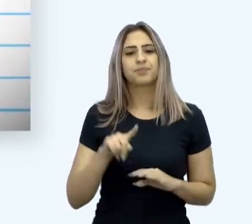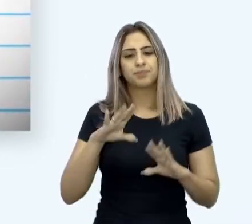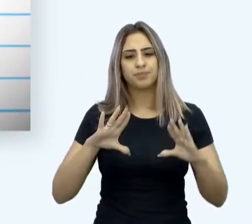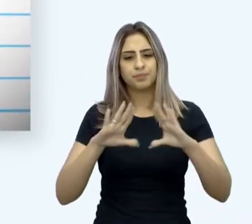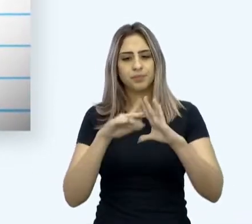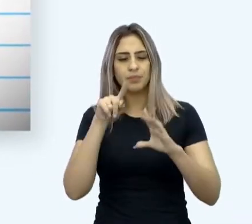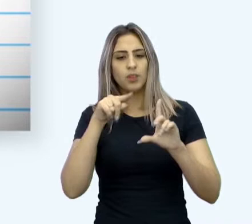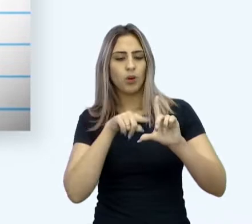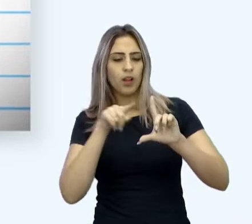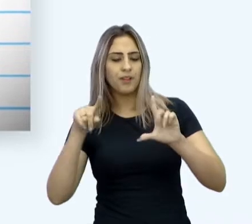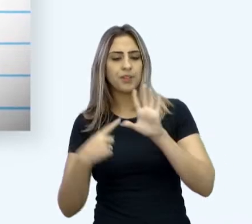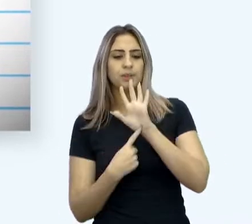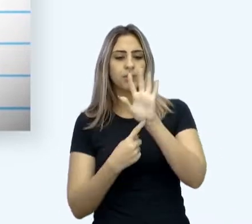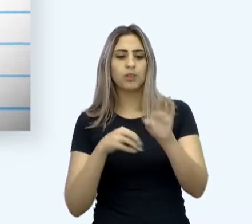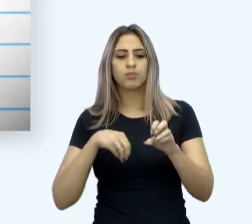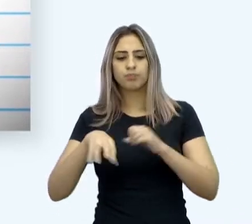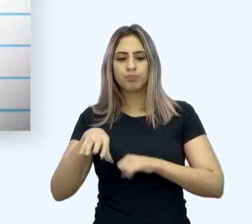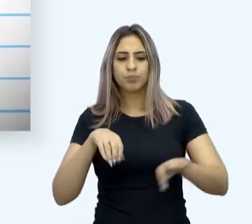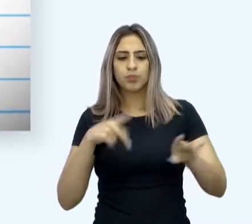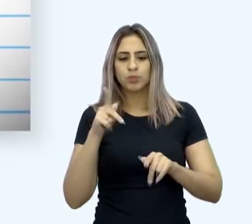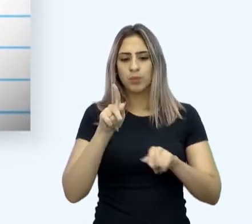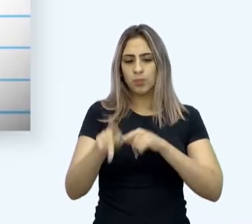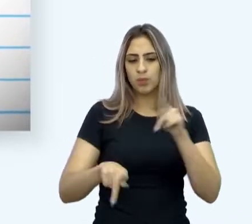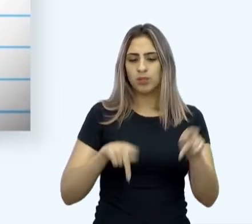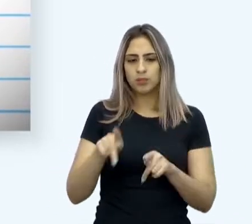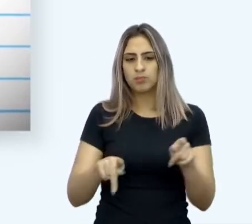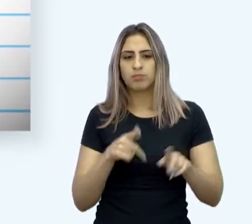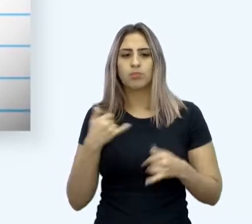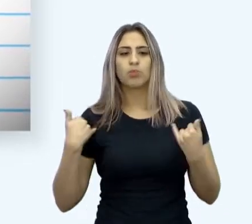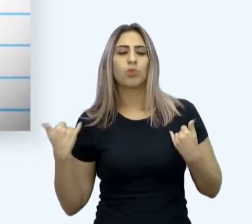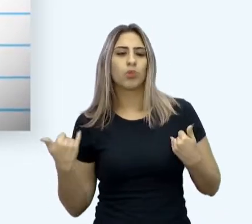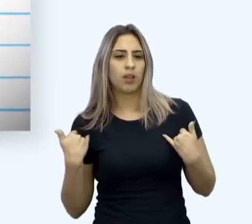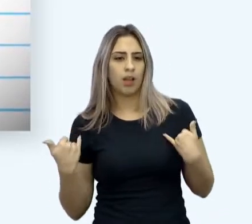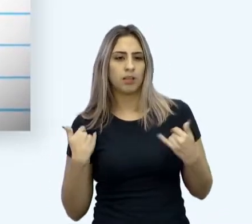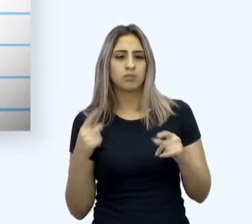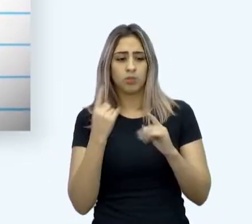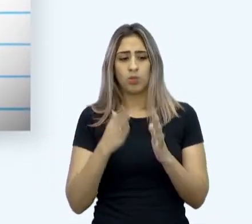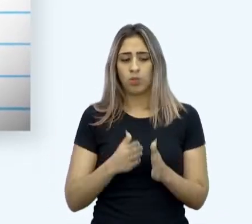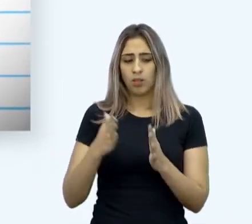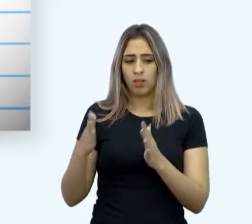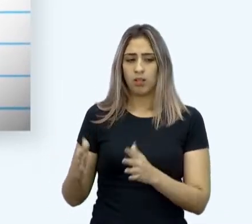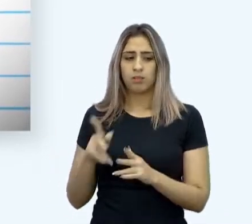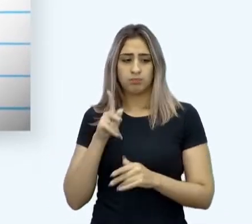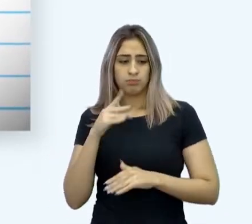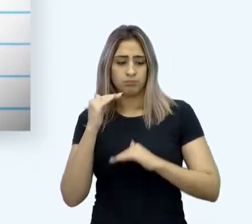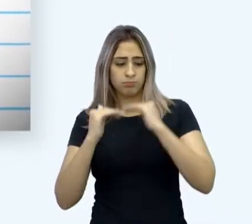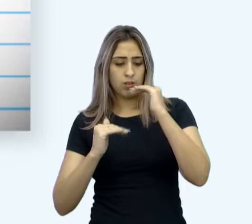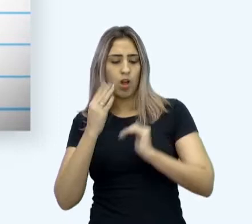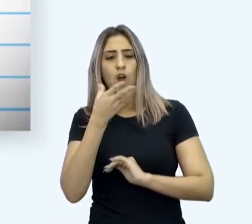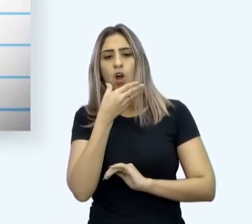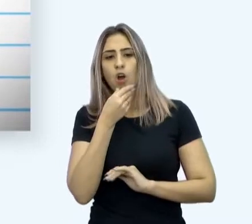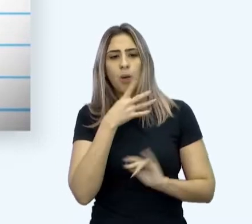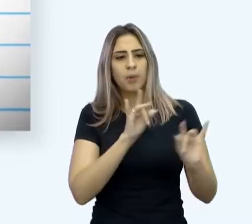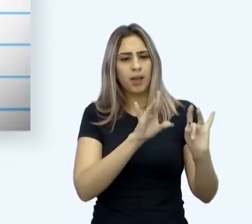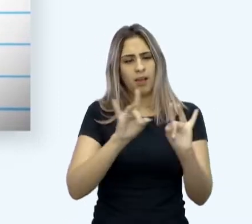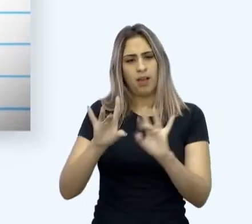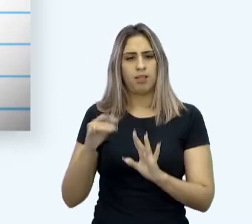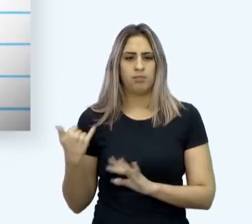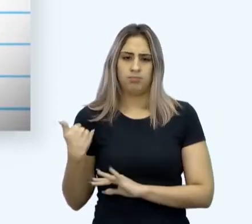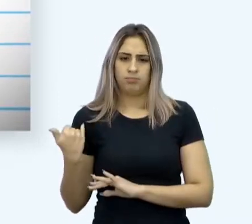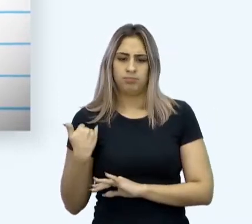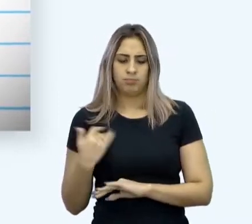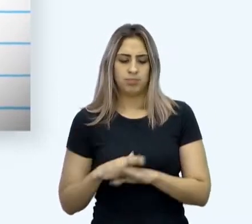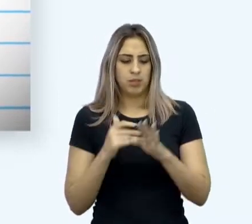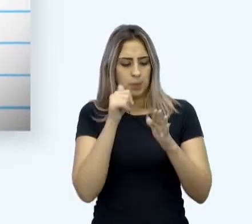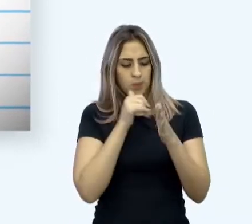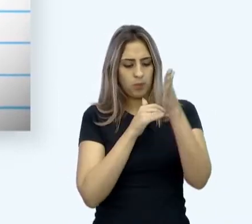um gráfico que mostra a distribuição de uma população por idades. De um lado fica a proporção de homens em cada faixa etária e do